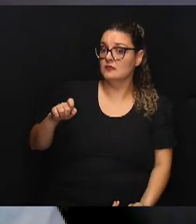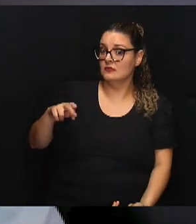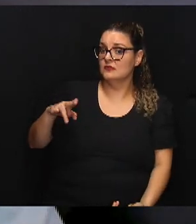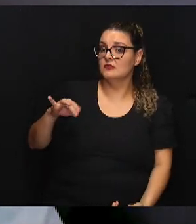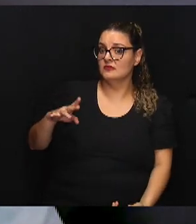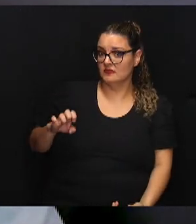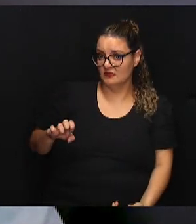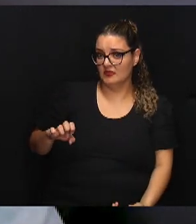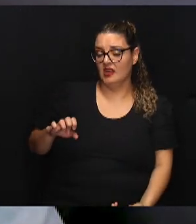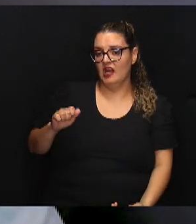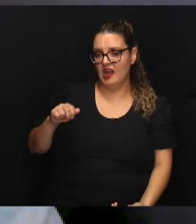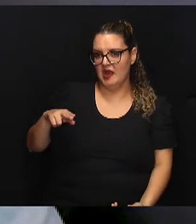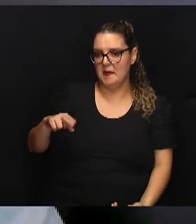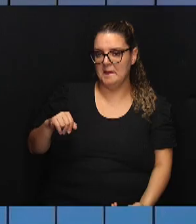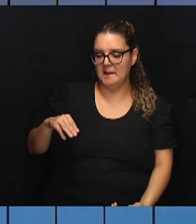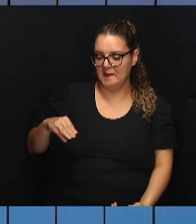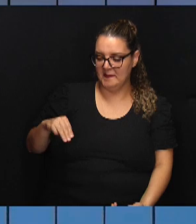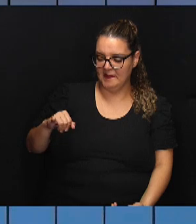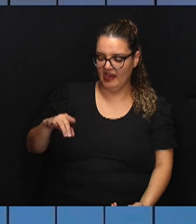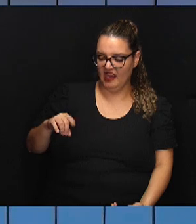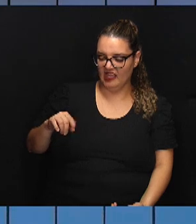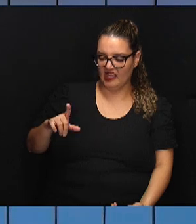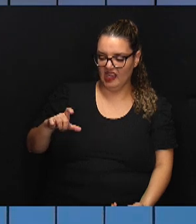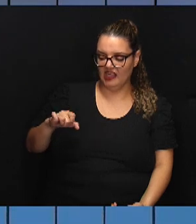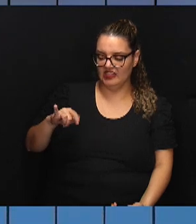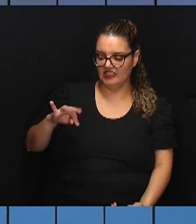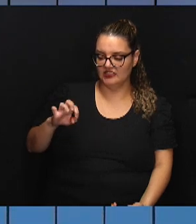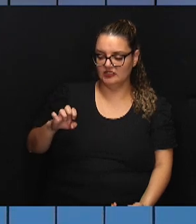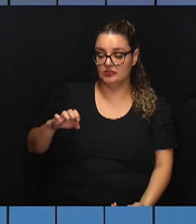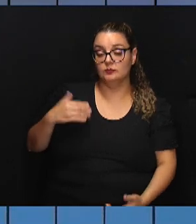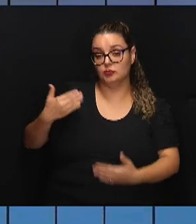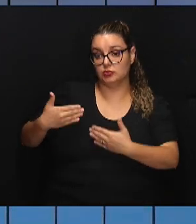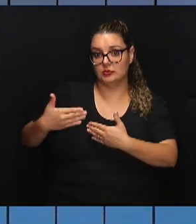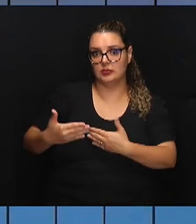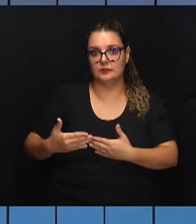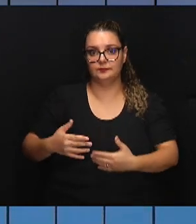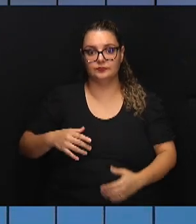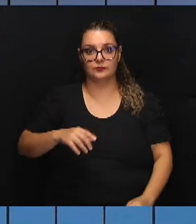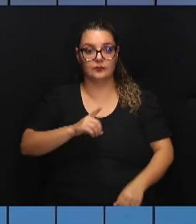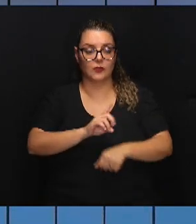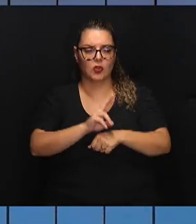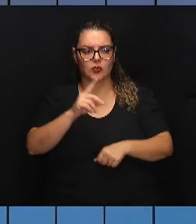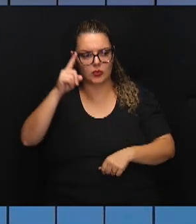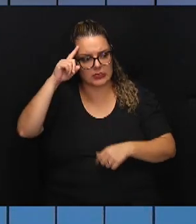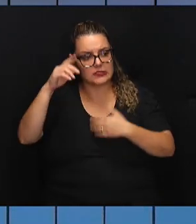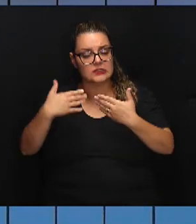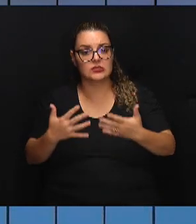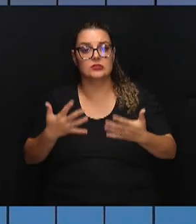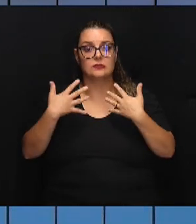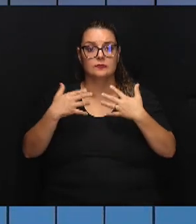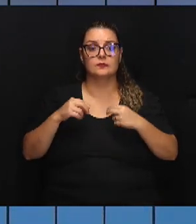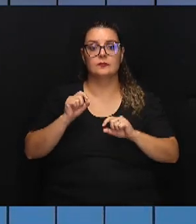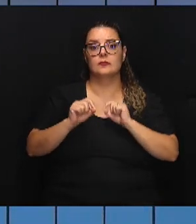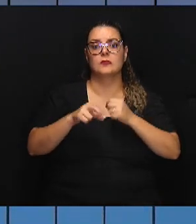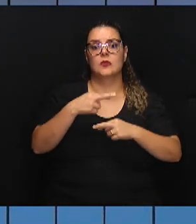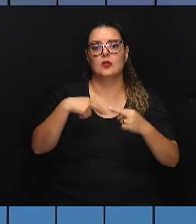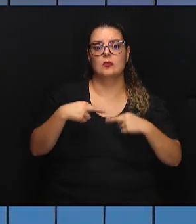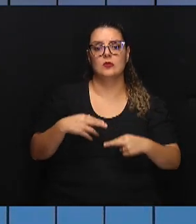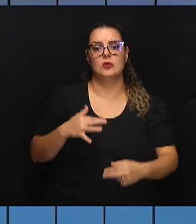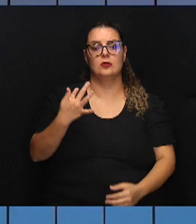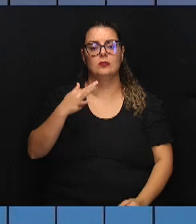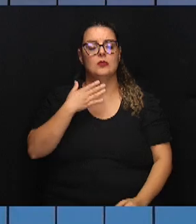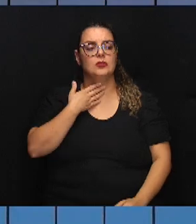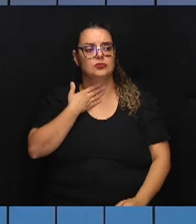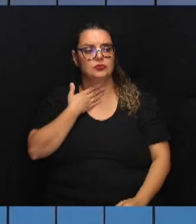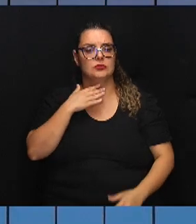repetição. Doutor Arthur, nesses dias muito quentes, o que pode estar relacionado com uma dor de garganta?